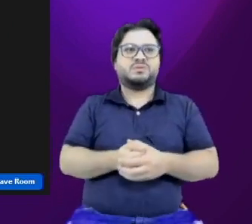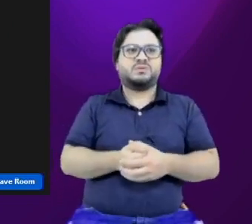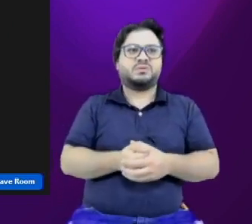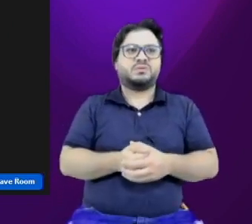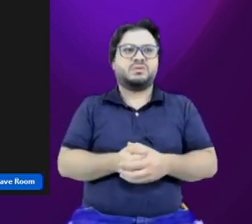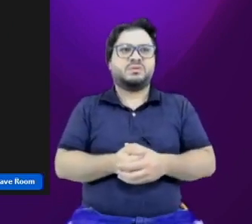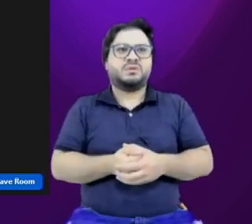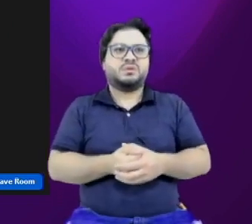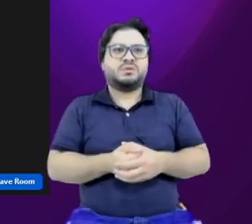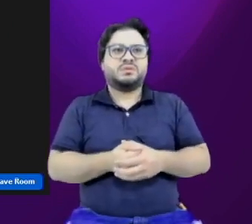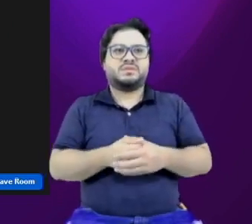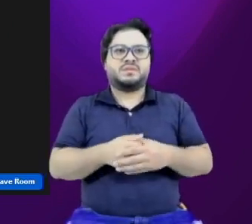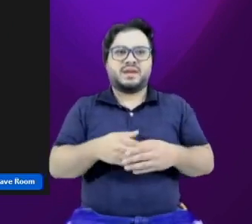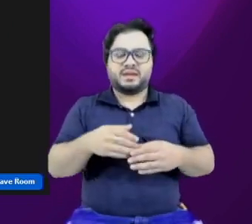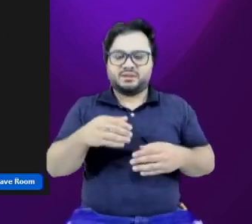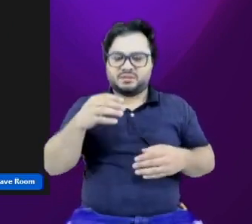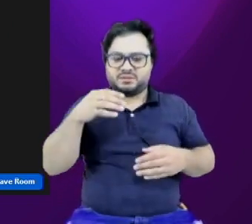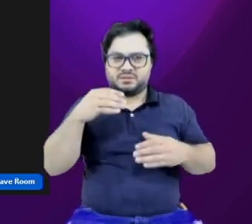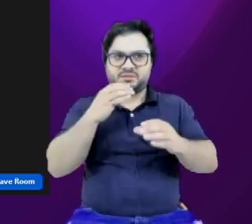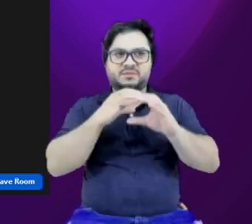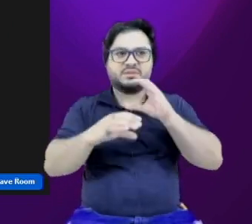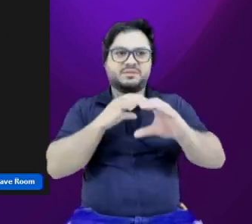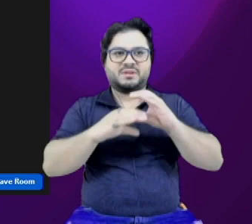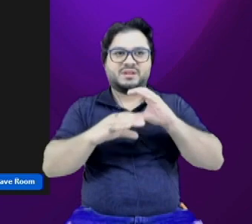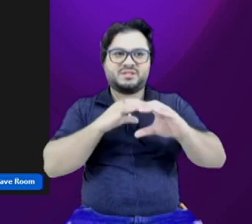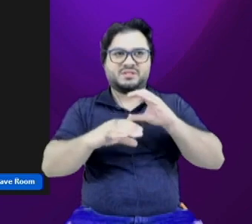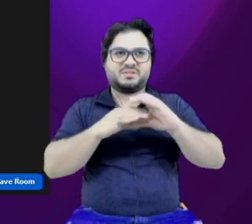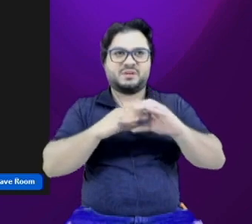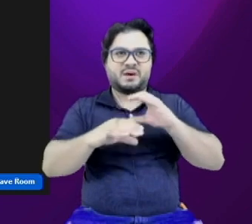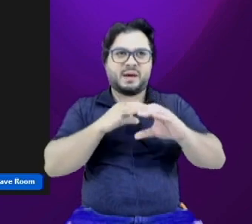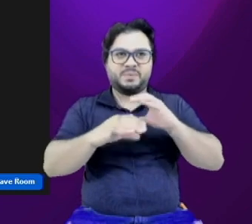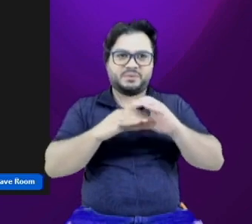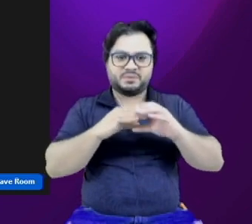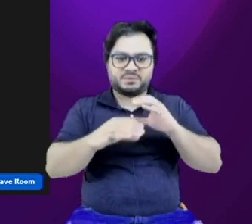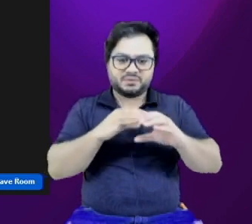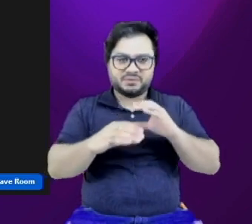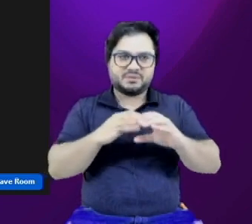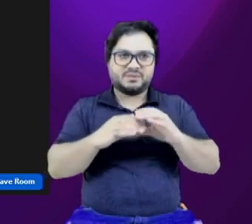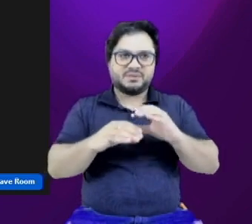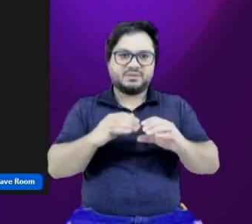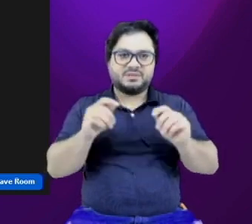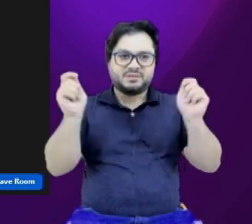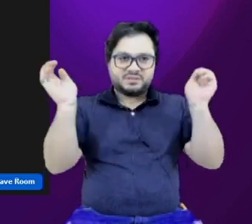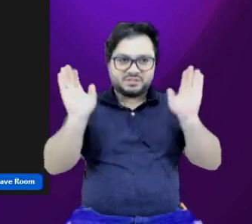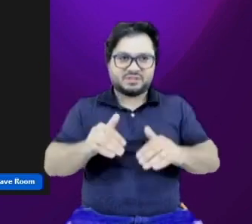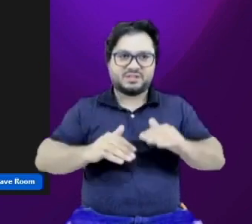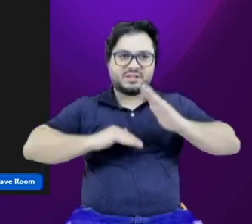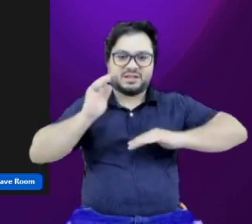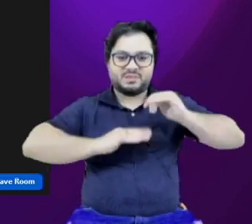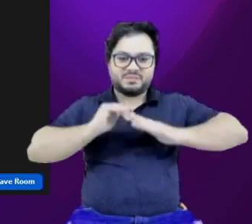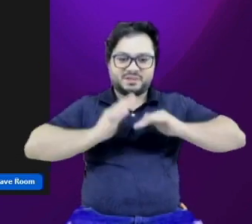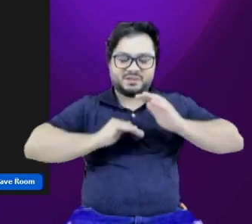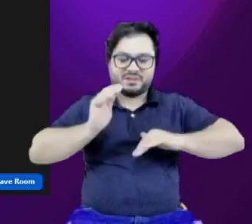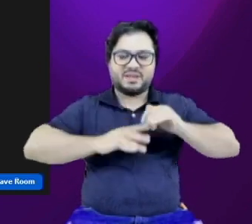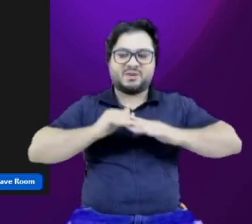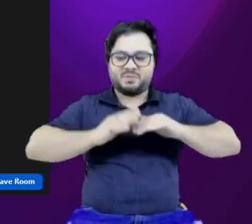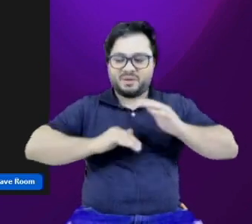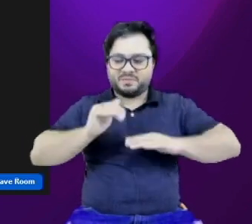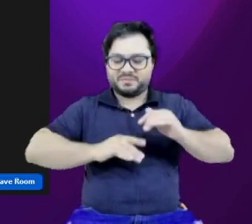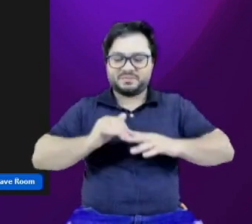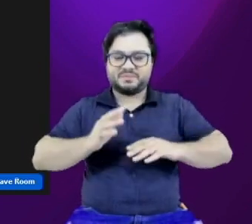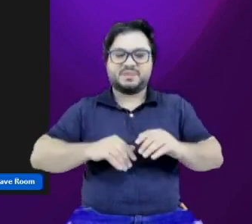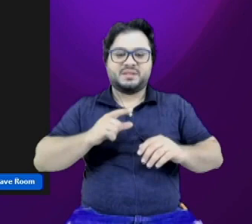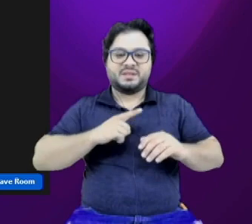estamos comunicando, né? O que eu falei, hoje a gente já tem a habilidade de nos comunicarmos, que